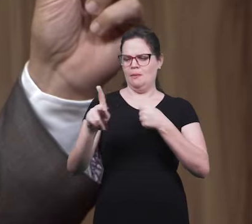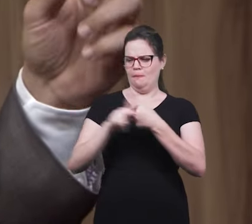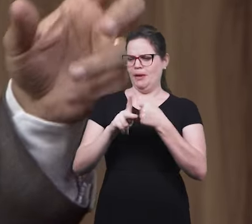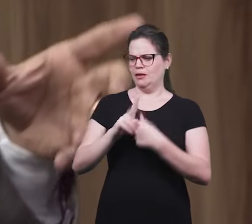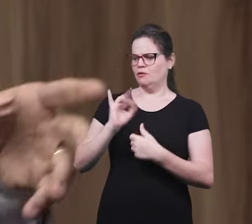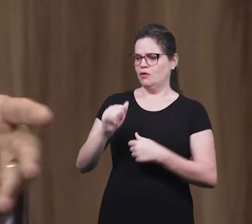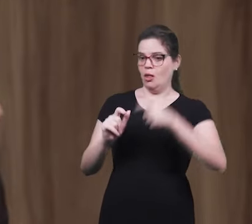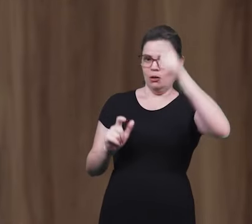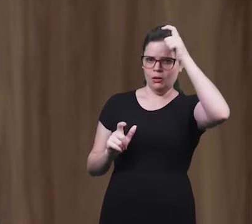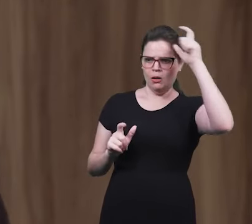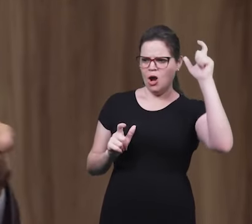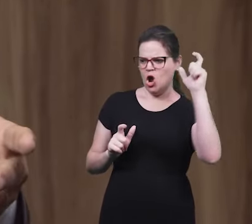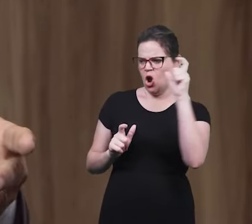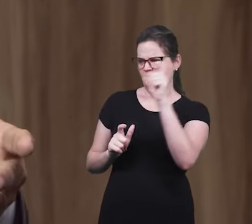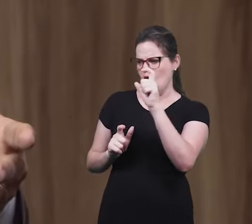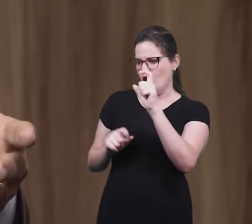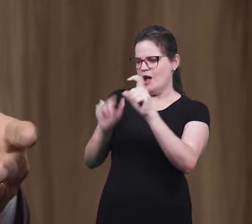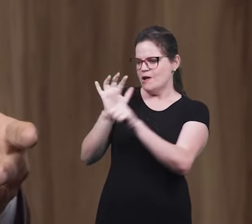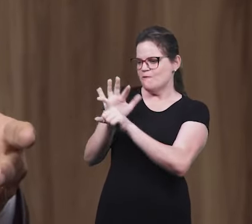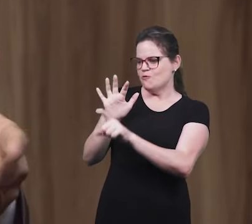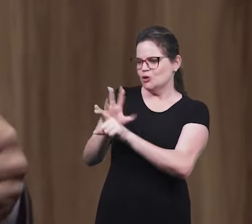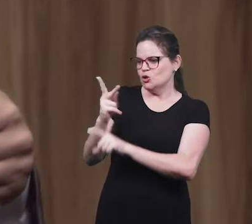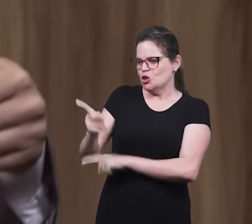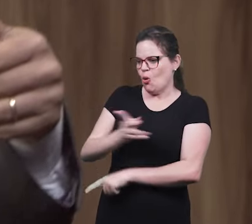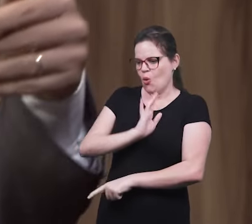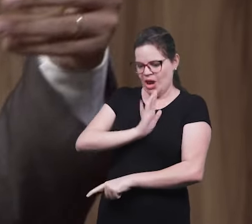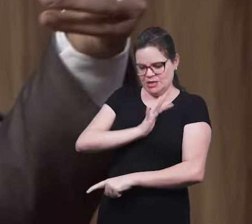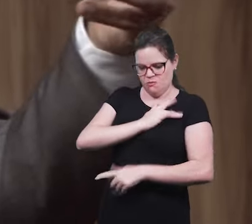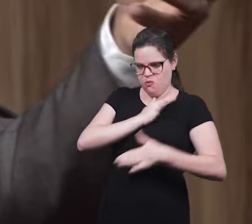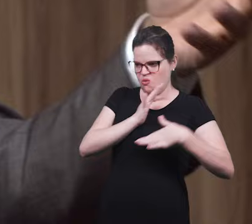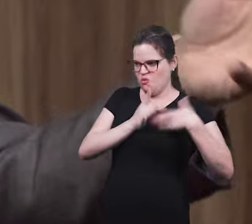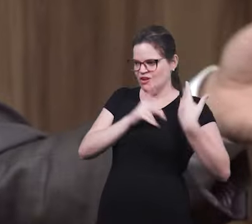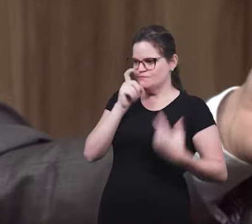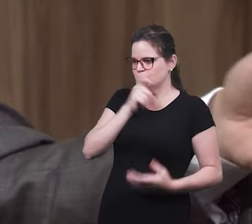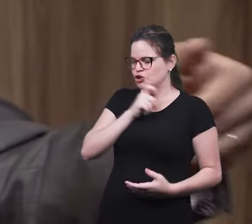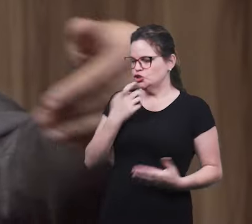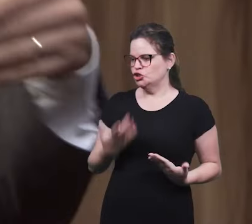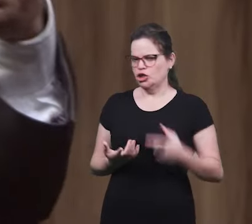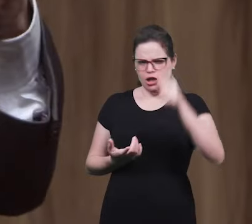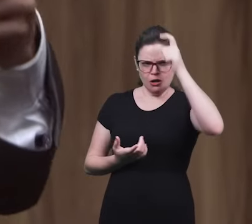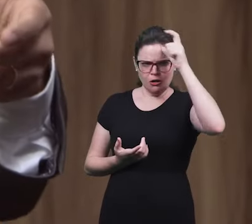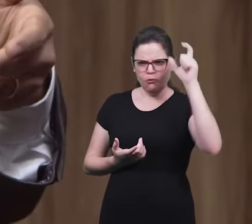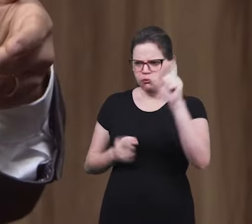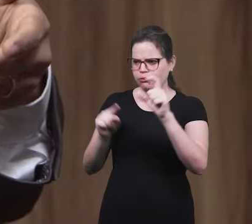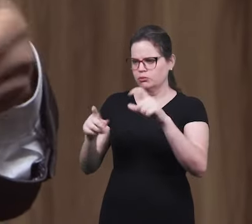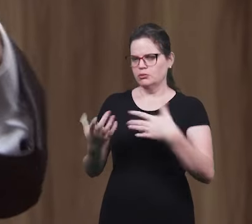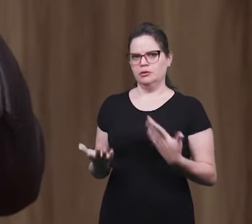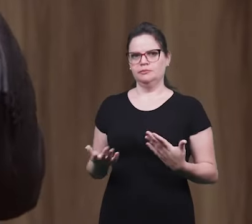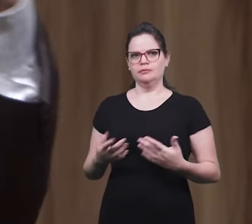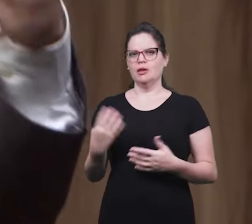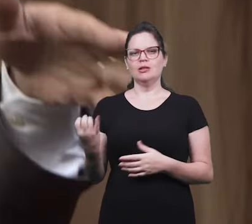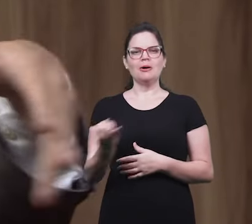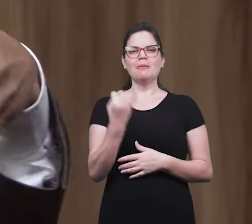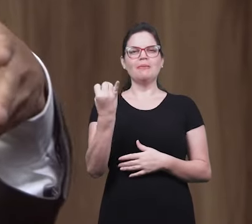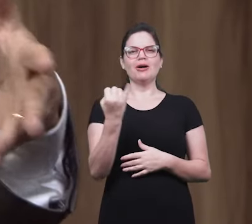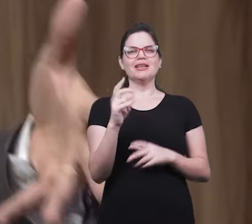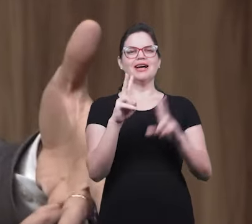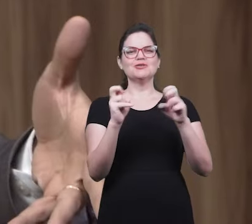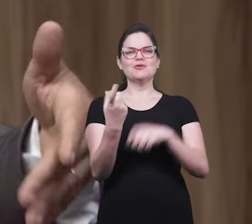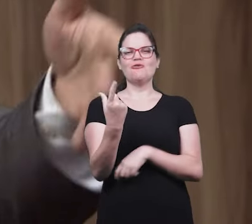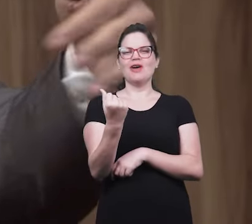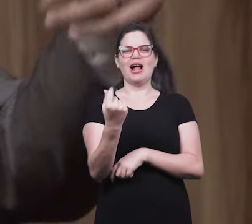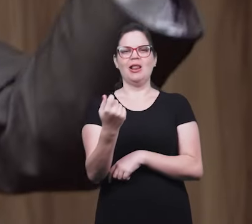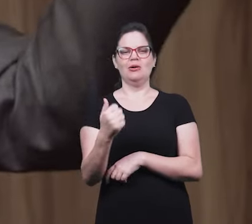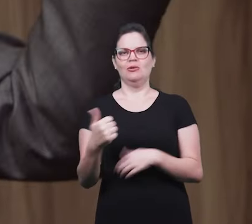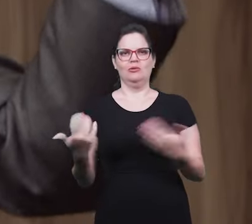bíblico. Então Deus não estava importando ali se ele estava dando X ou a quantidade, não era o